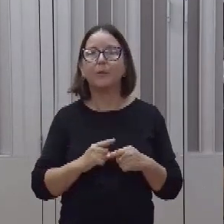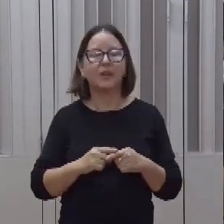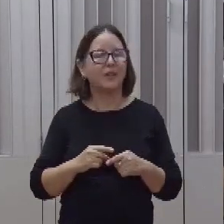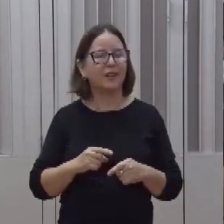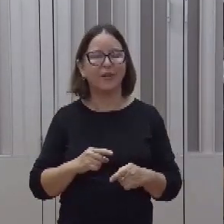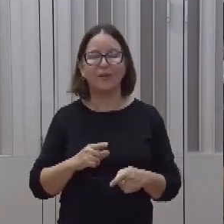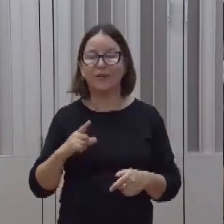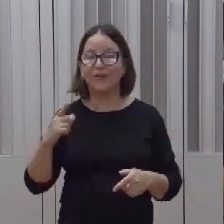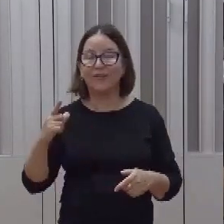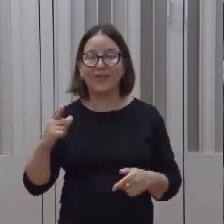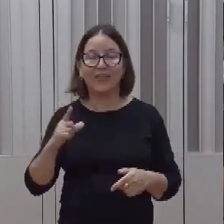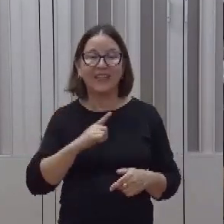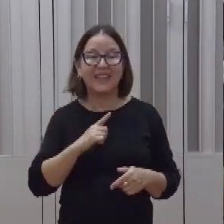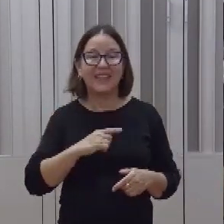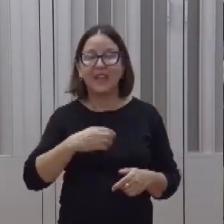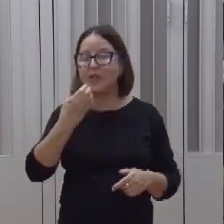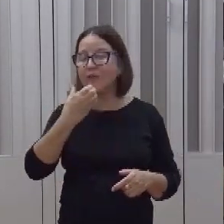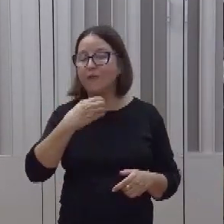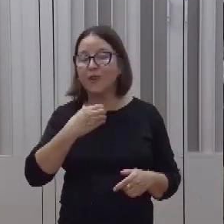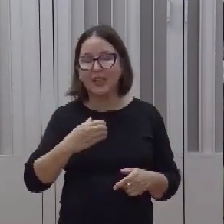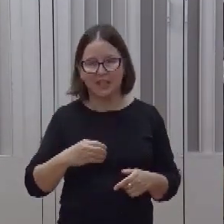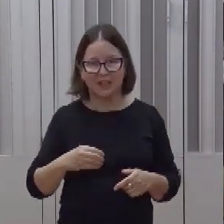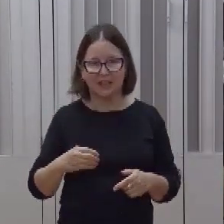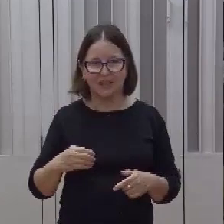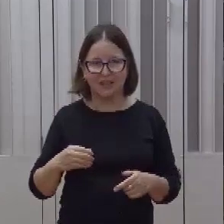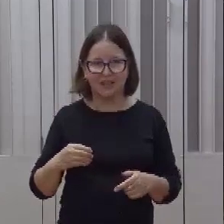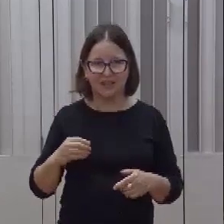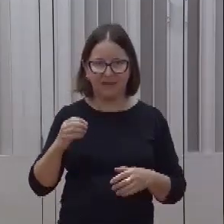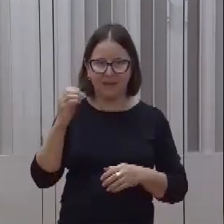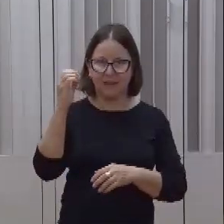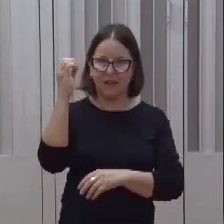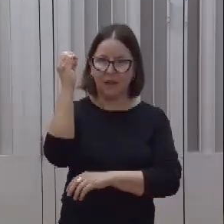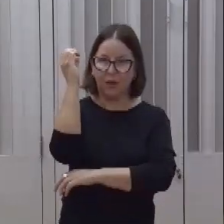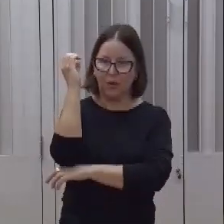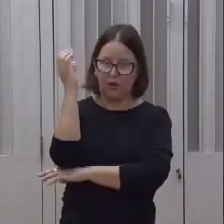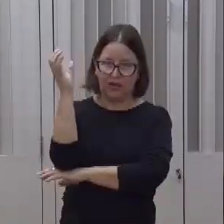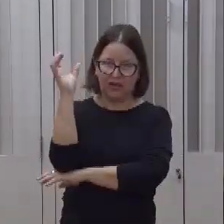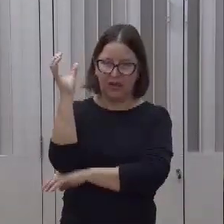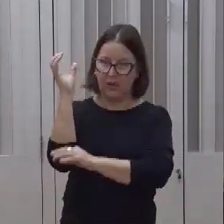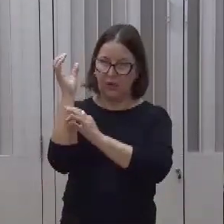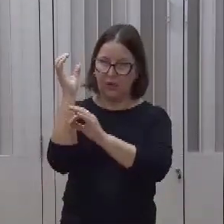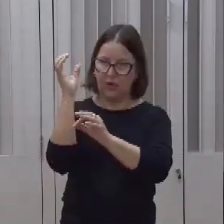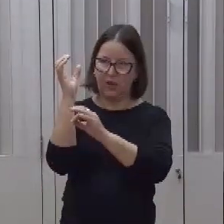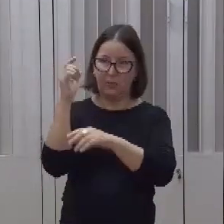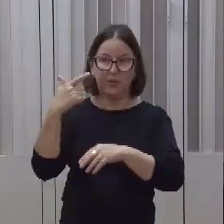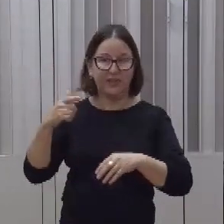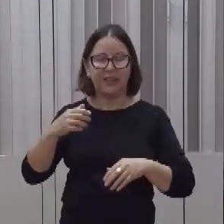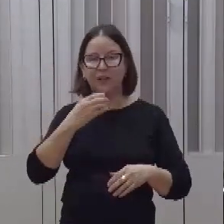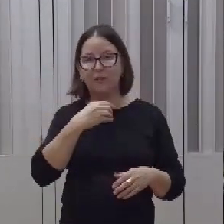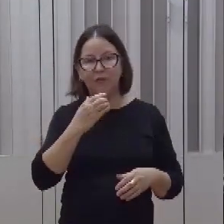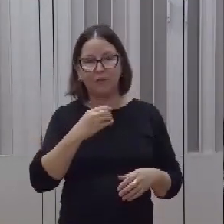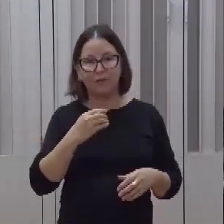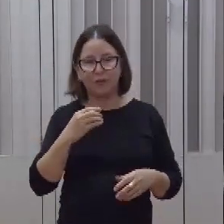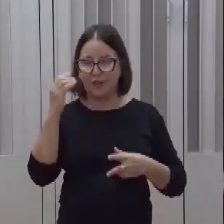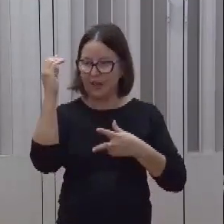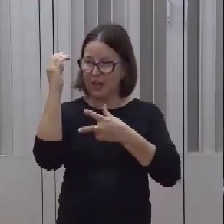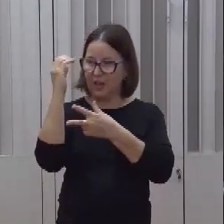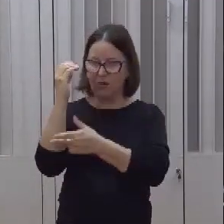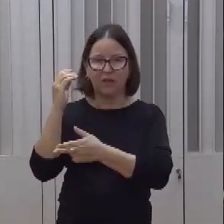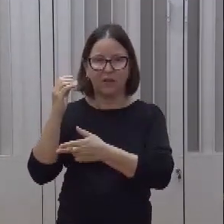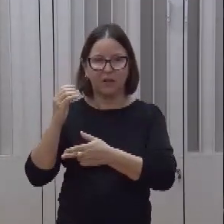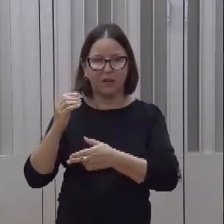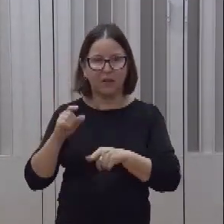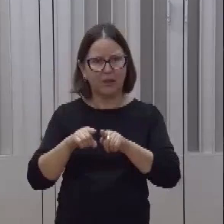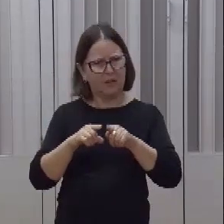O ramo que não dá fruto, ele corta. Quer dizer que Deus vai cortar o caráter de